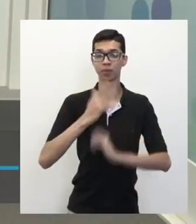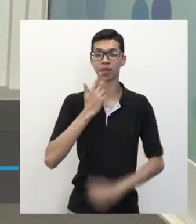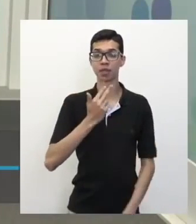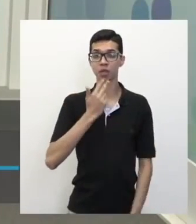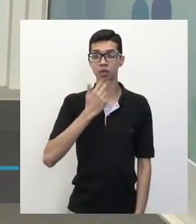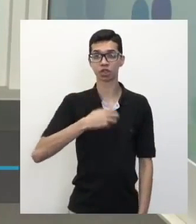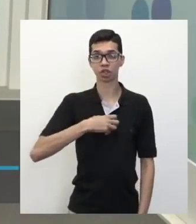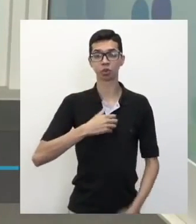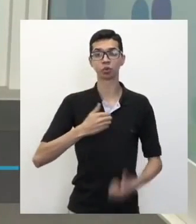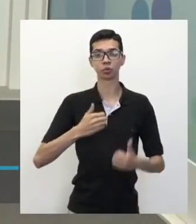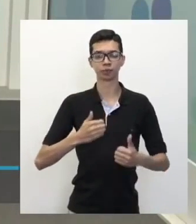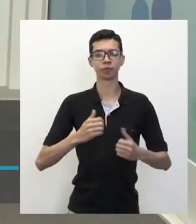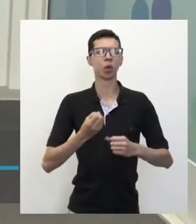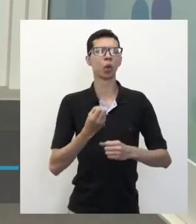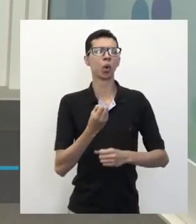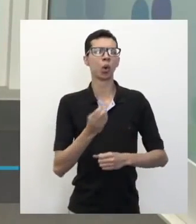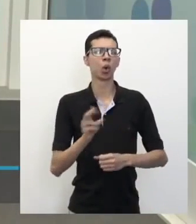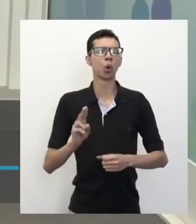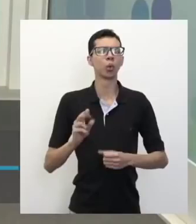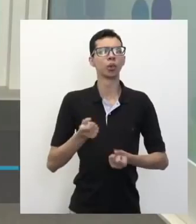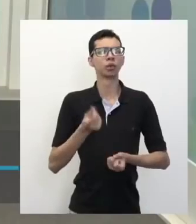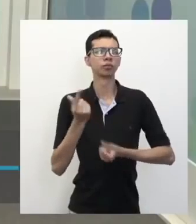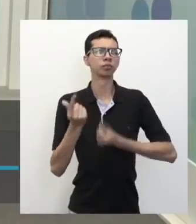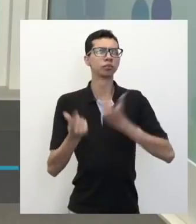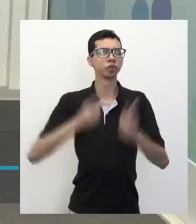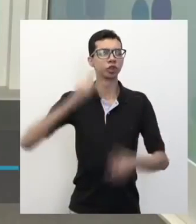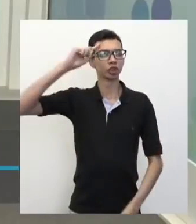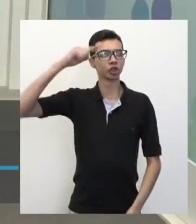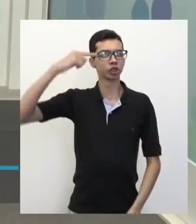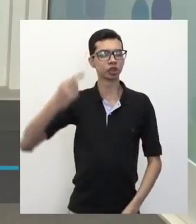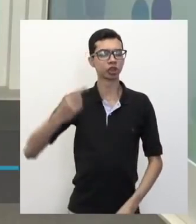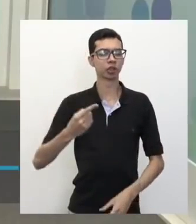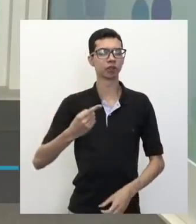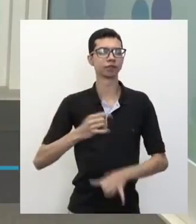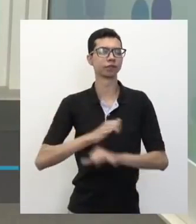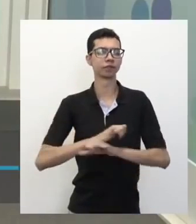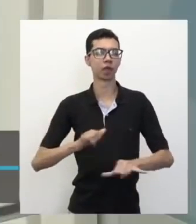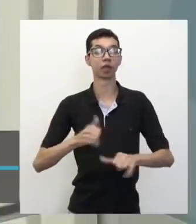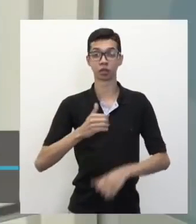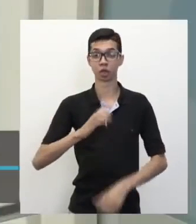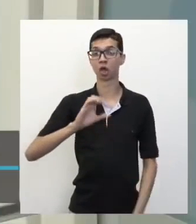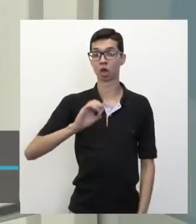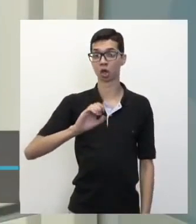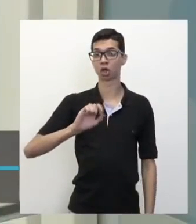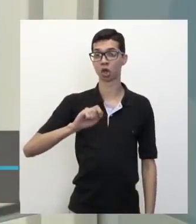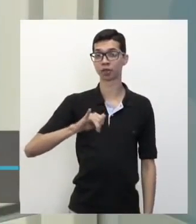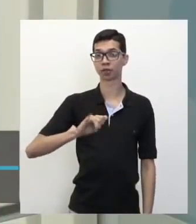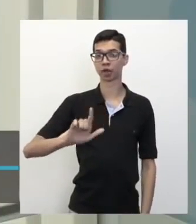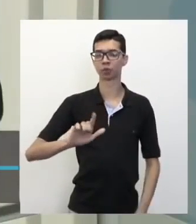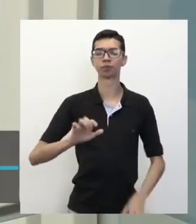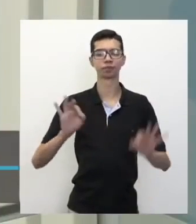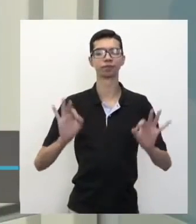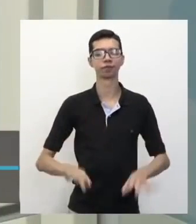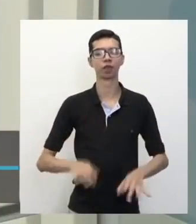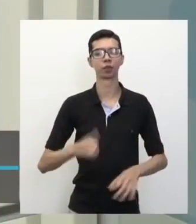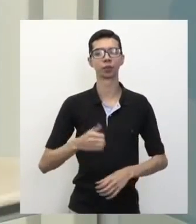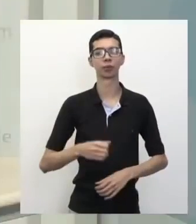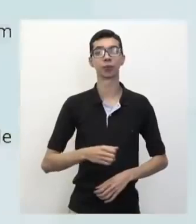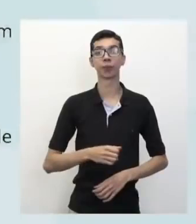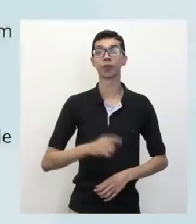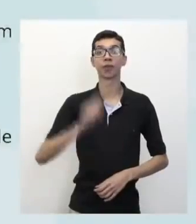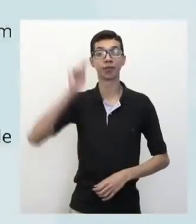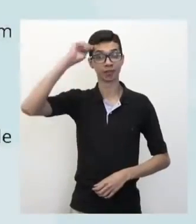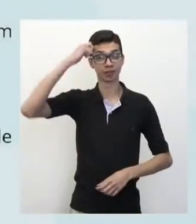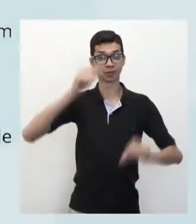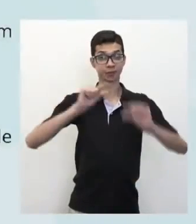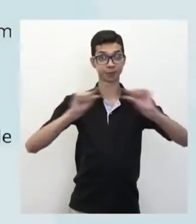tá aparecendo um monte de coloquial aqui. Muito bem. Isso, coloquial, muito bem. Coloquial, isso aí. A próxima, olha só. O trecho em negrito é